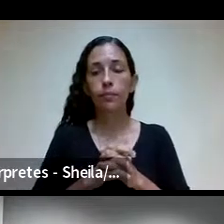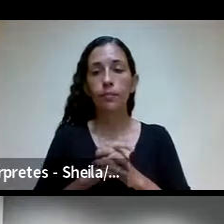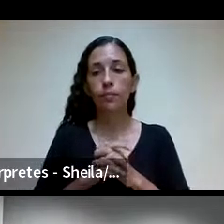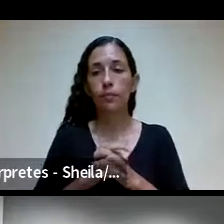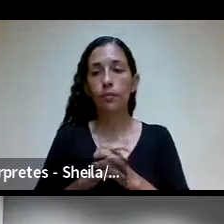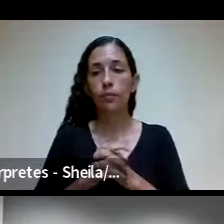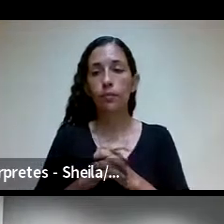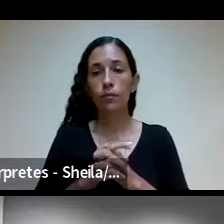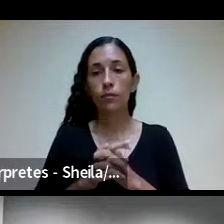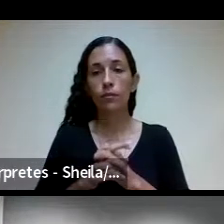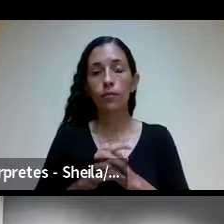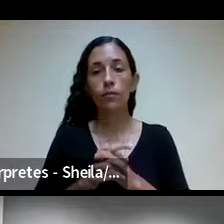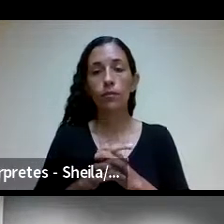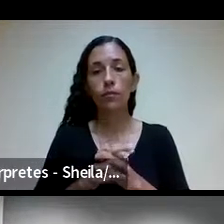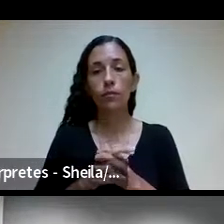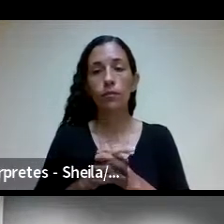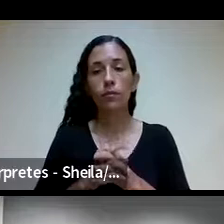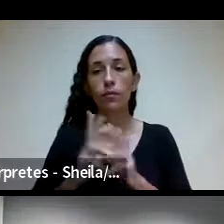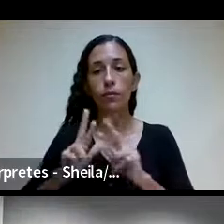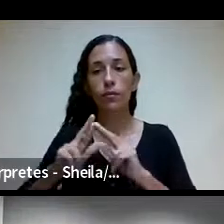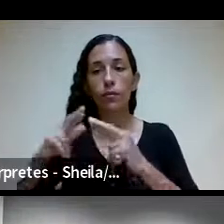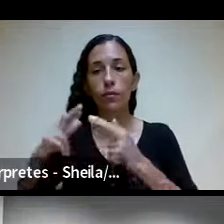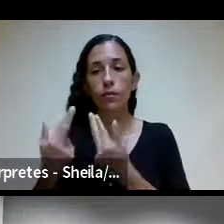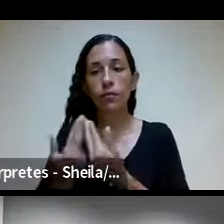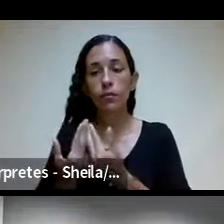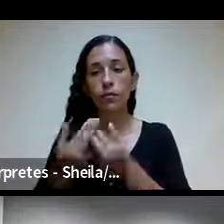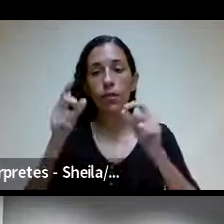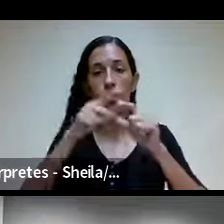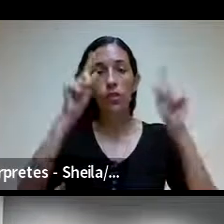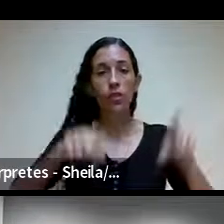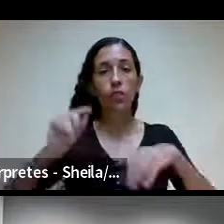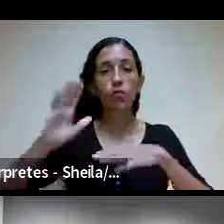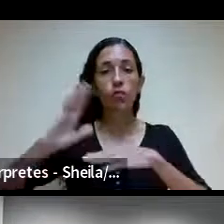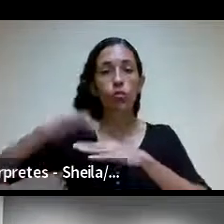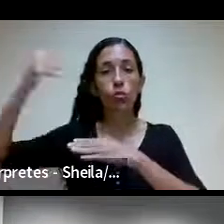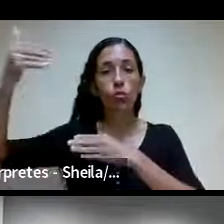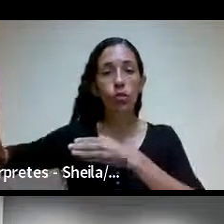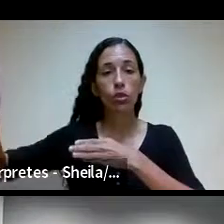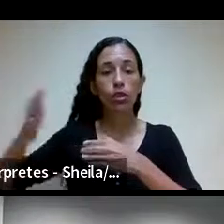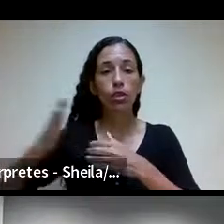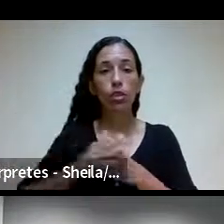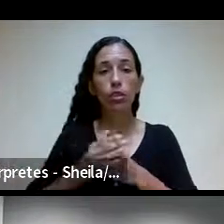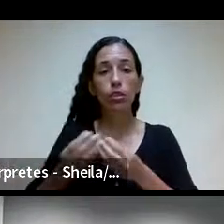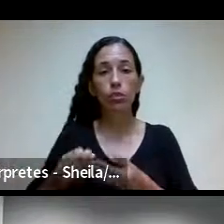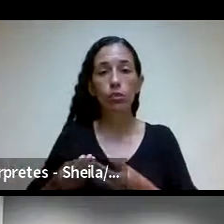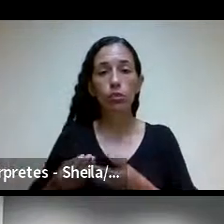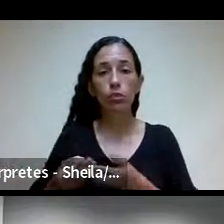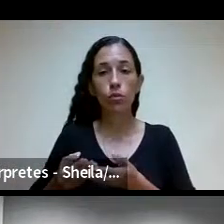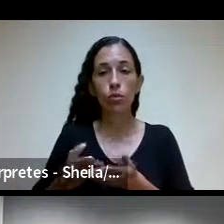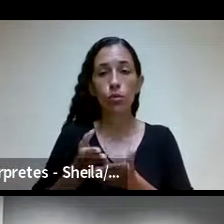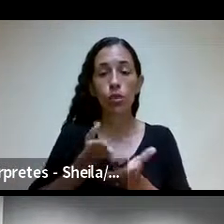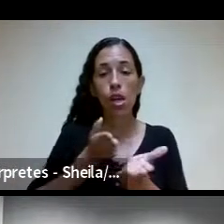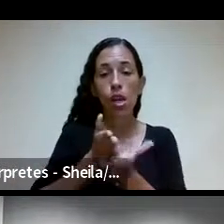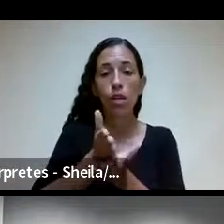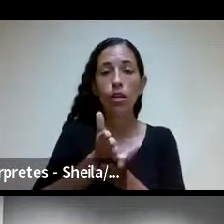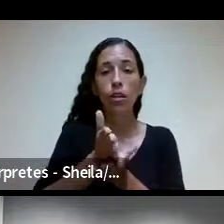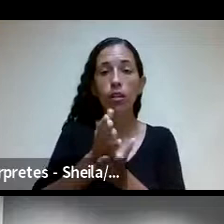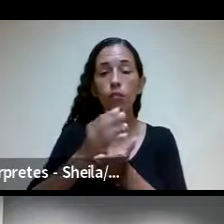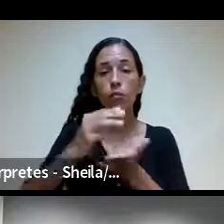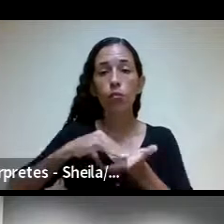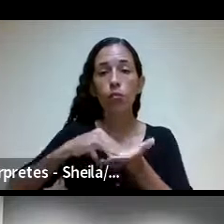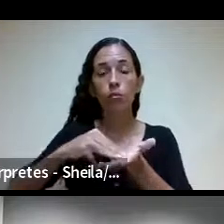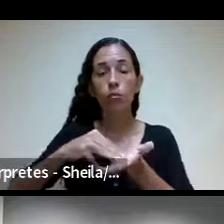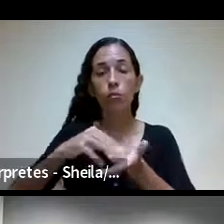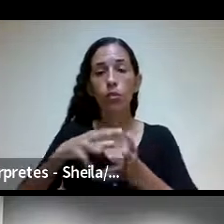de autoridades e servidores externos encaminhou por meio do memorando número 086/2021,